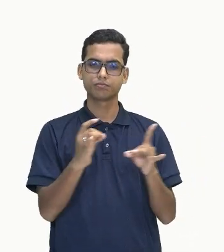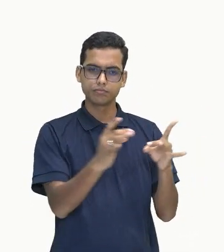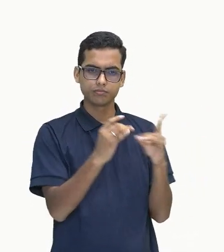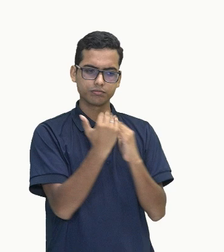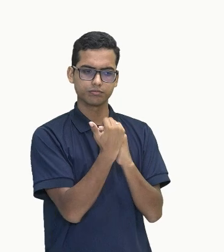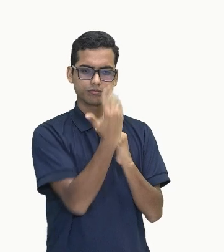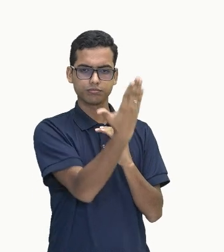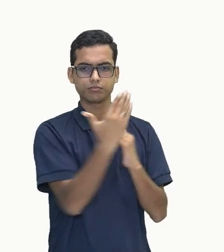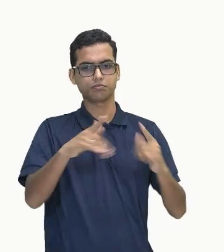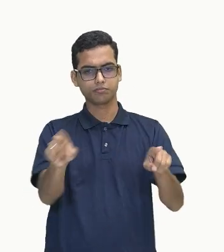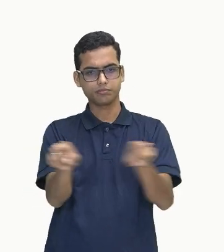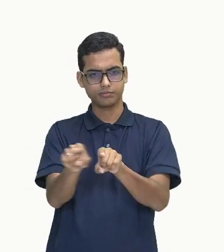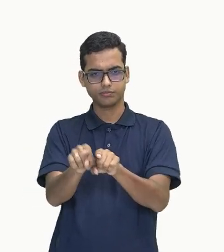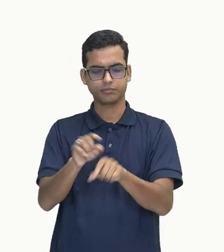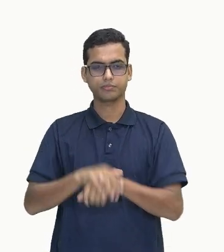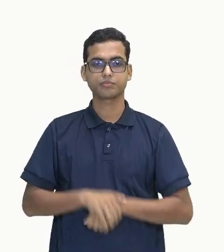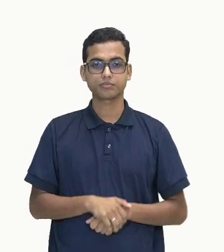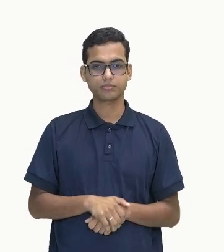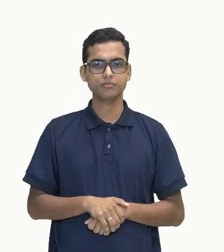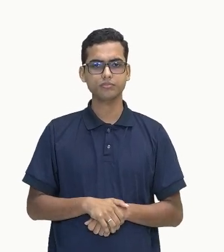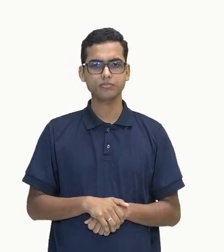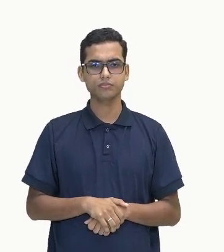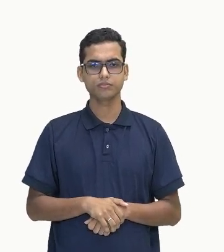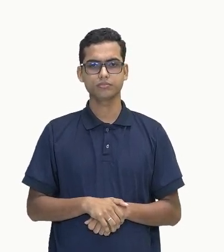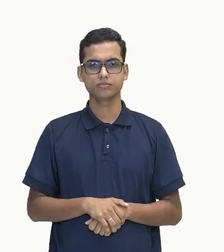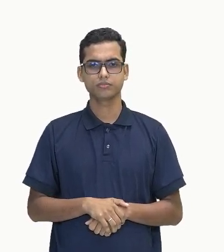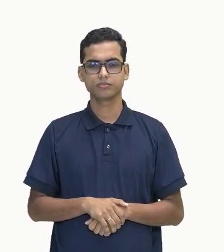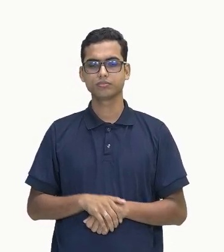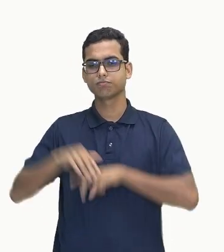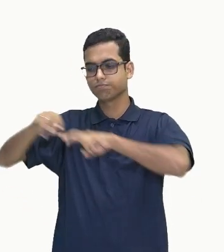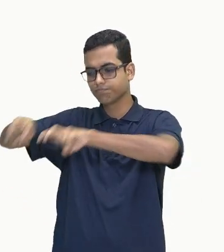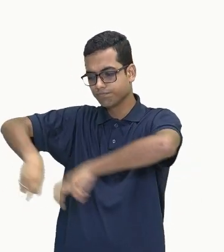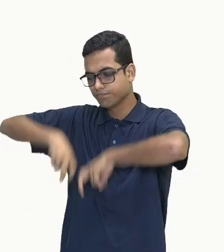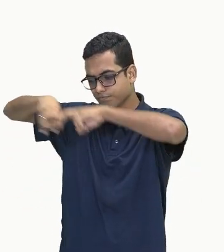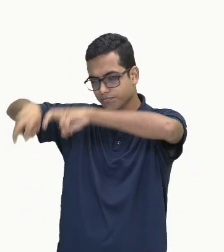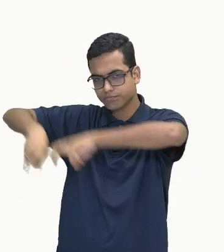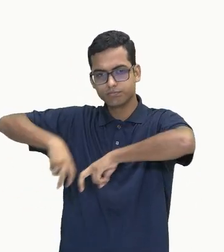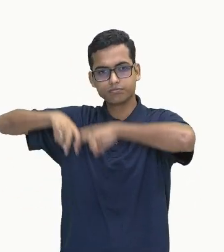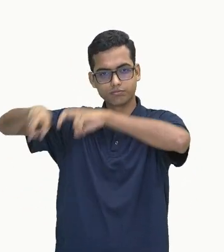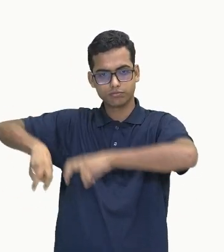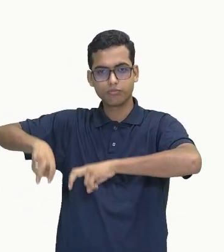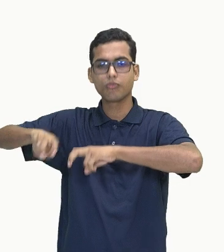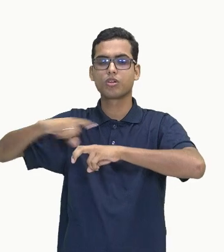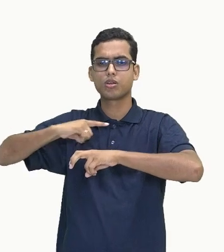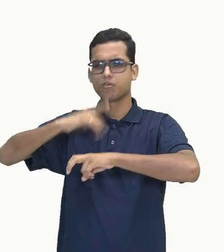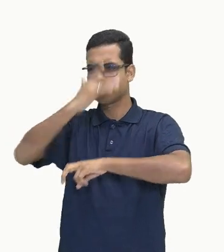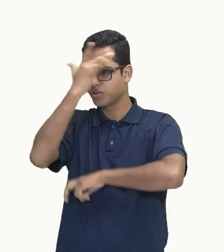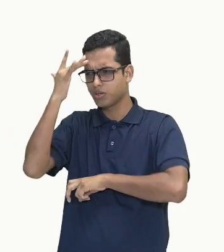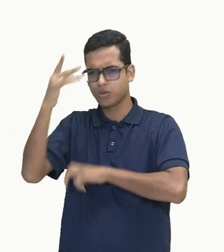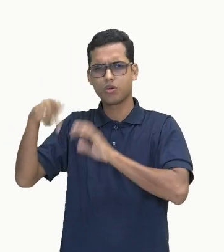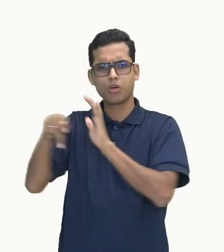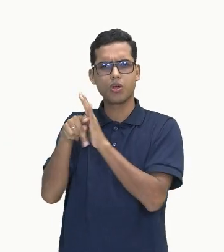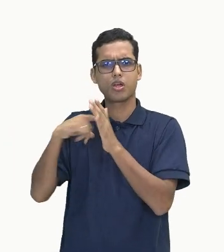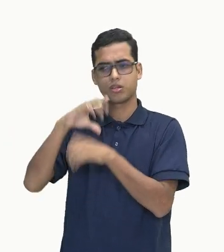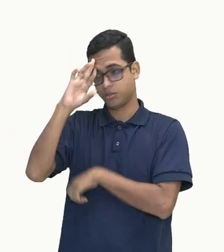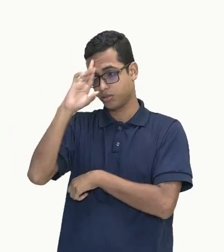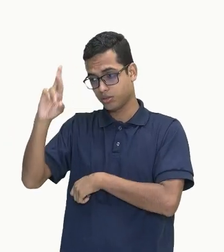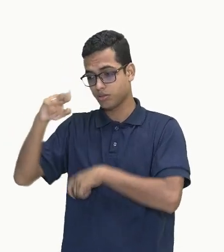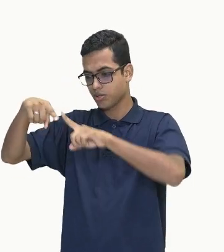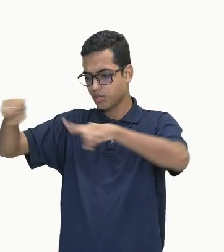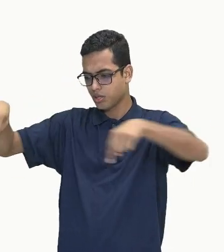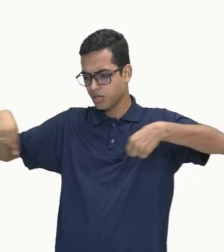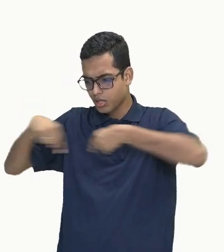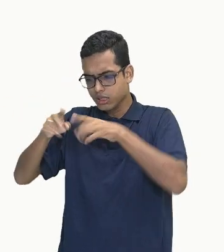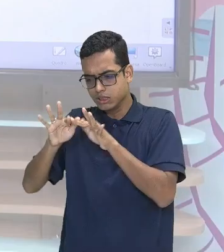E também a integração de pequenos produtores à cadeia aí do agronegócio. Então, esses são alguns